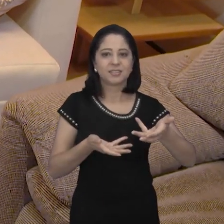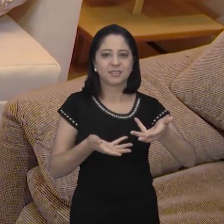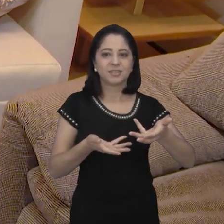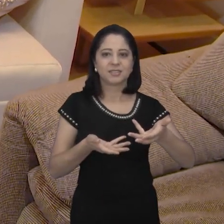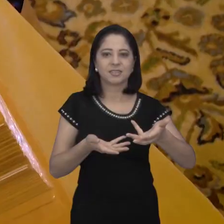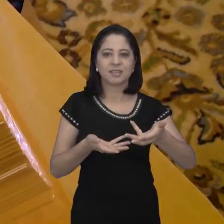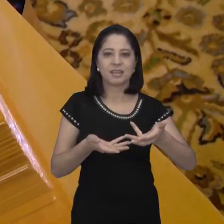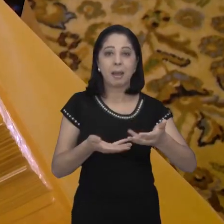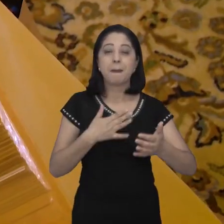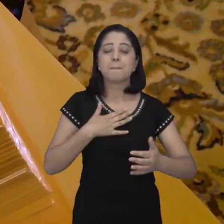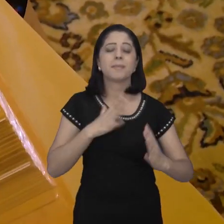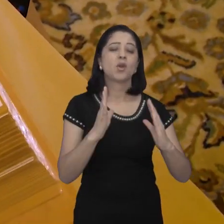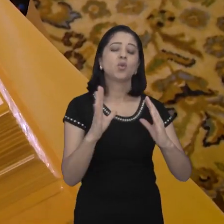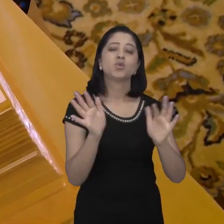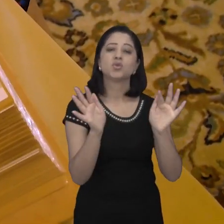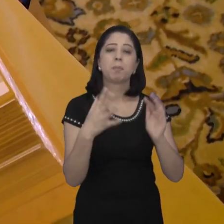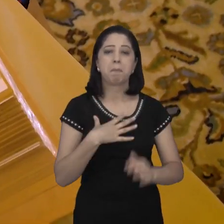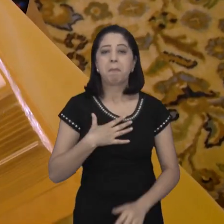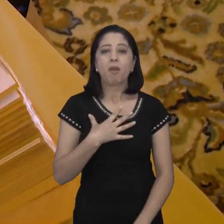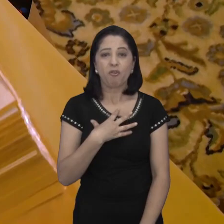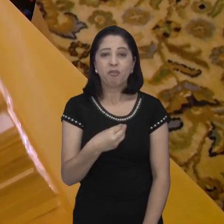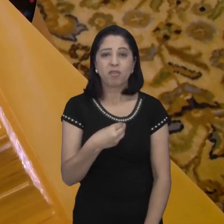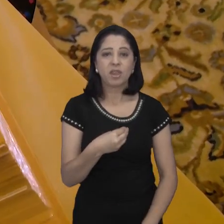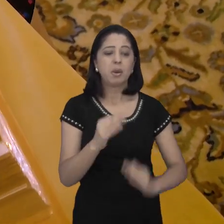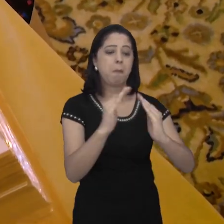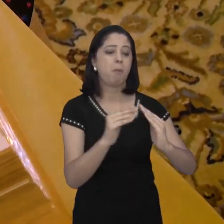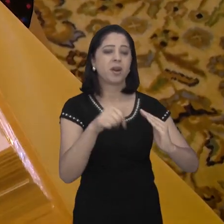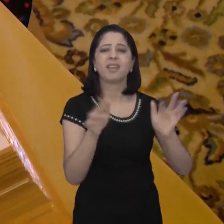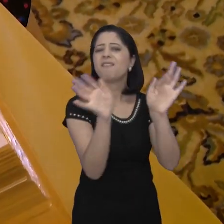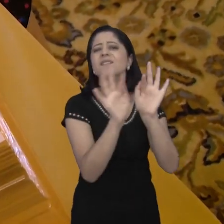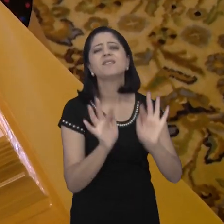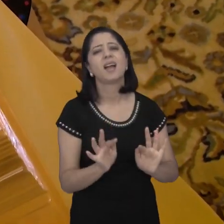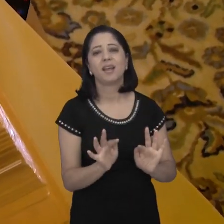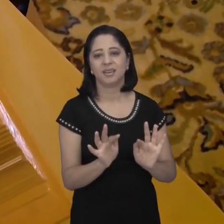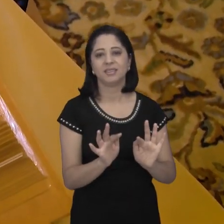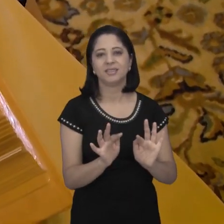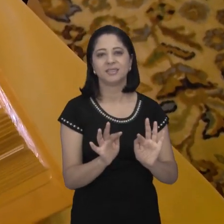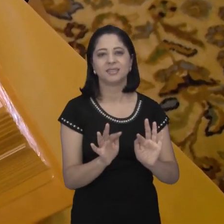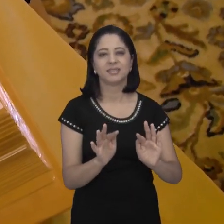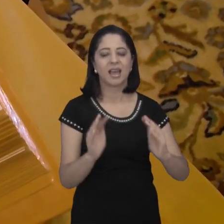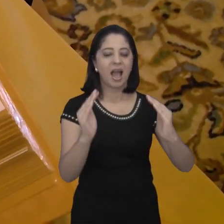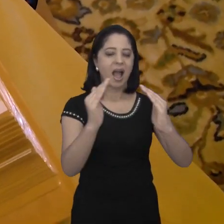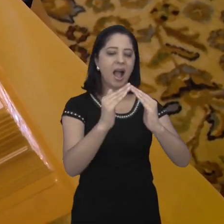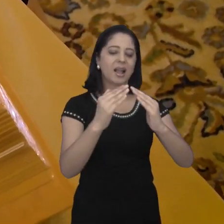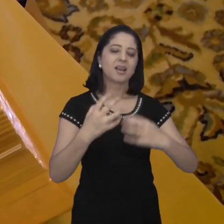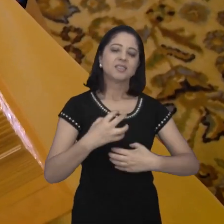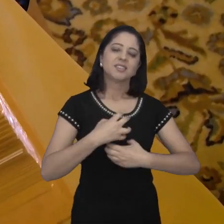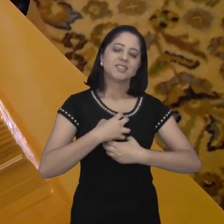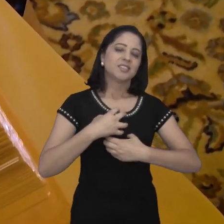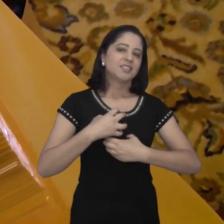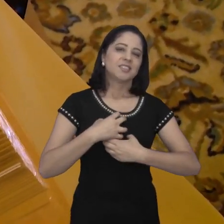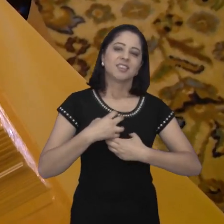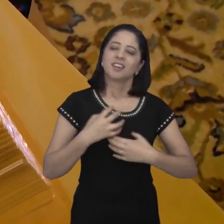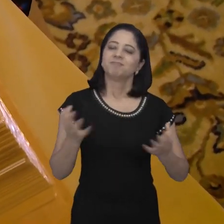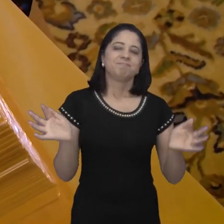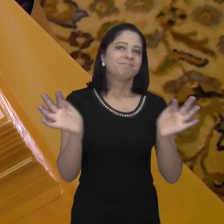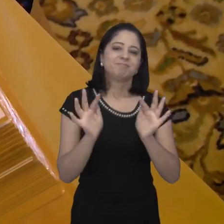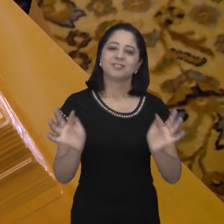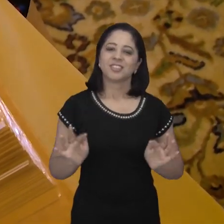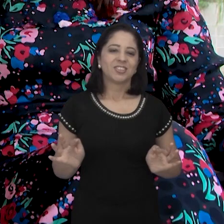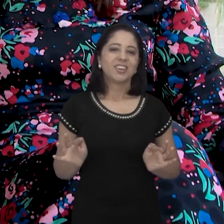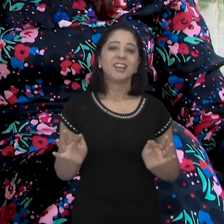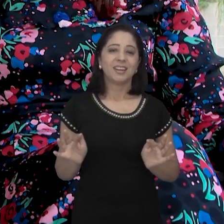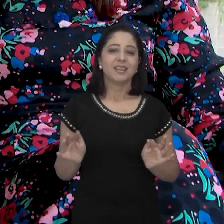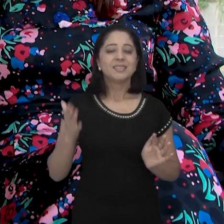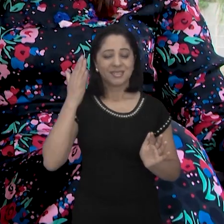ajudou. Todos viviam aqui, a gente vivia feliz aqui. Quem sabe se a casa dava essa noção